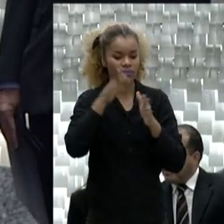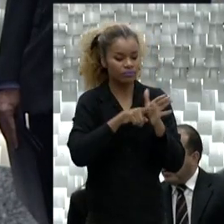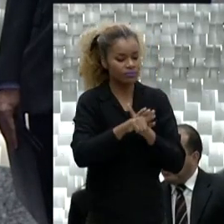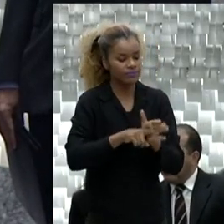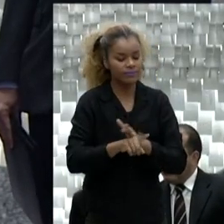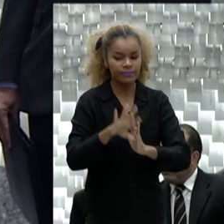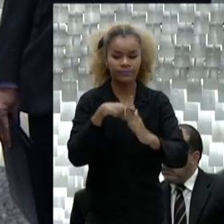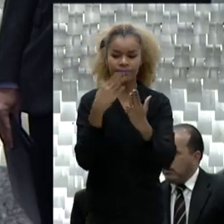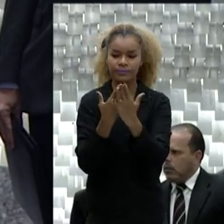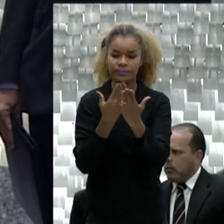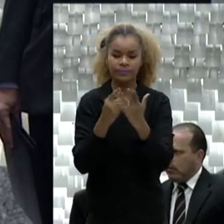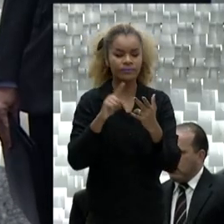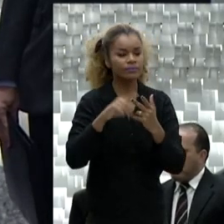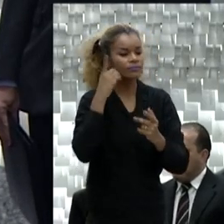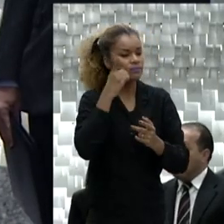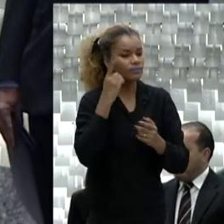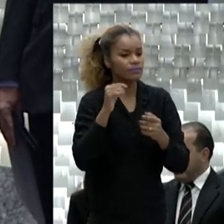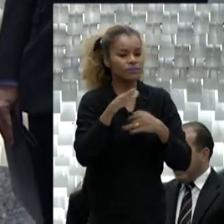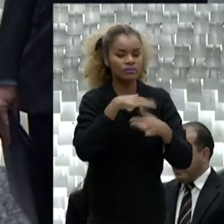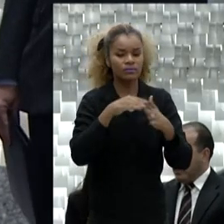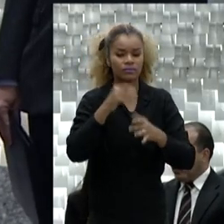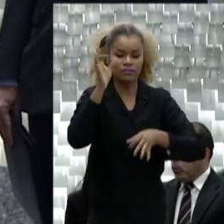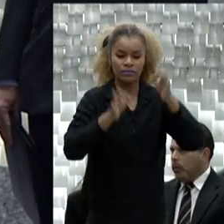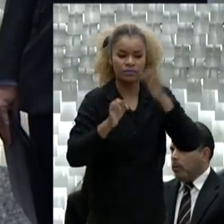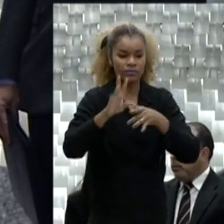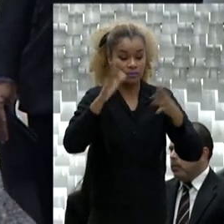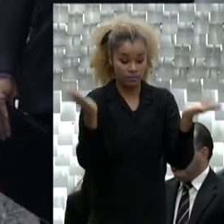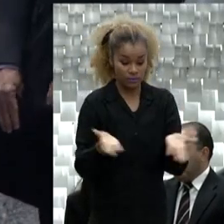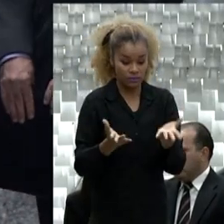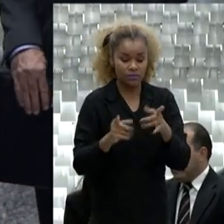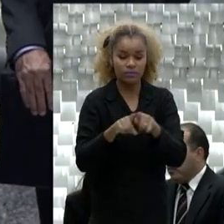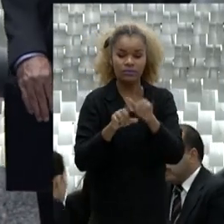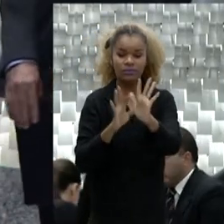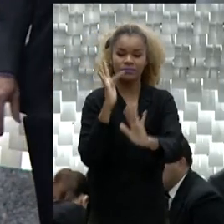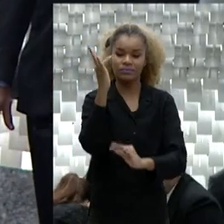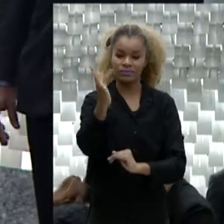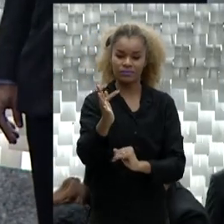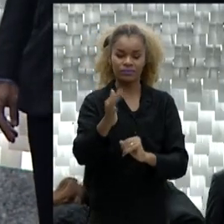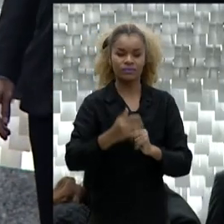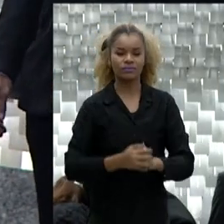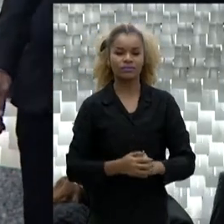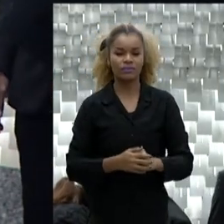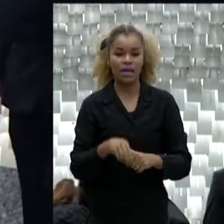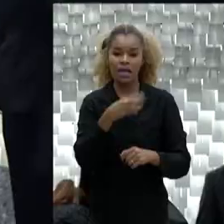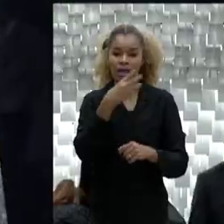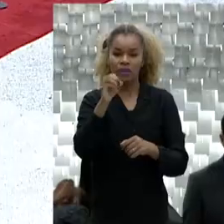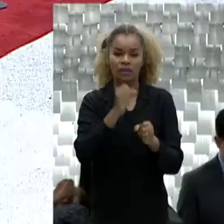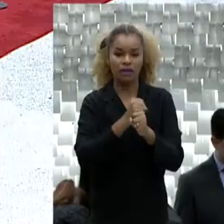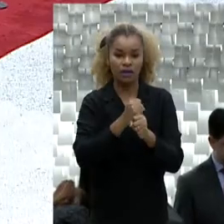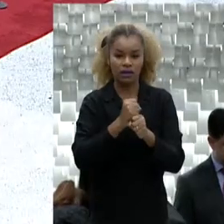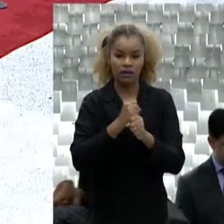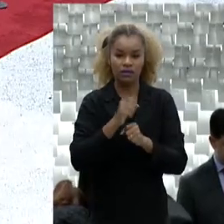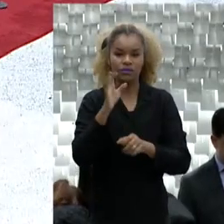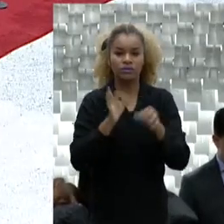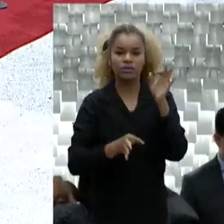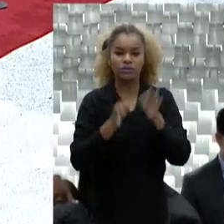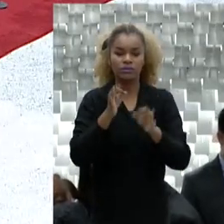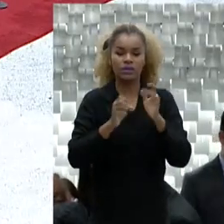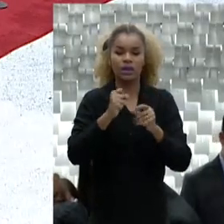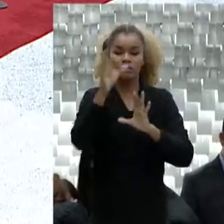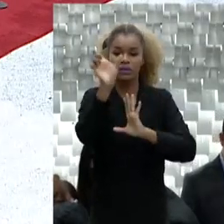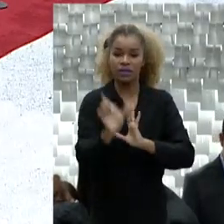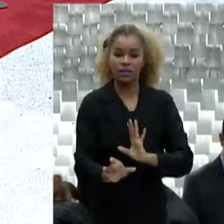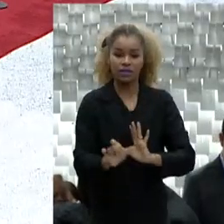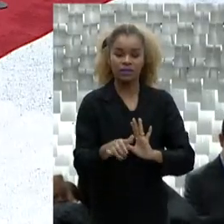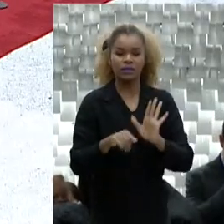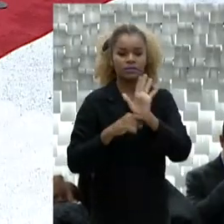estudantes, advogados e magistrados das atuais e futuras gerações. 30 anos do Tribunal da Cidadania